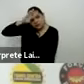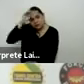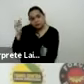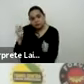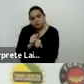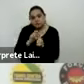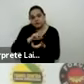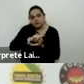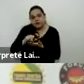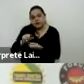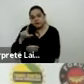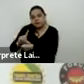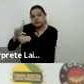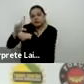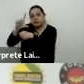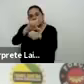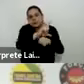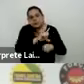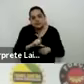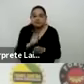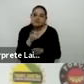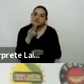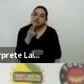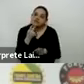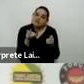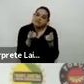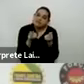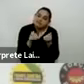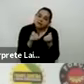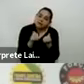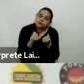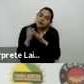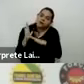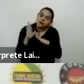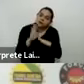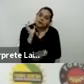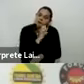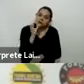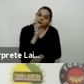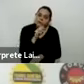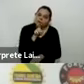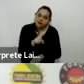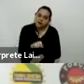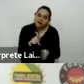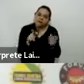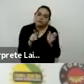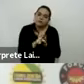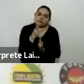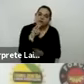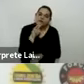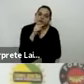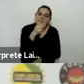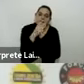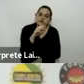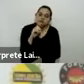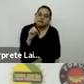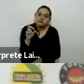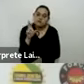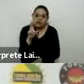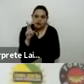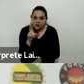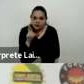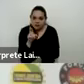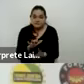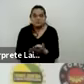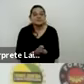sobre a extensão do auxílio emergencial com o valor de R$300. E ontem também teve